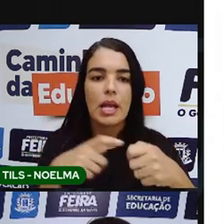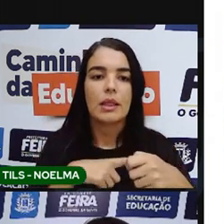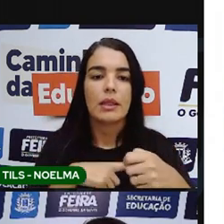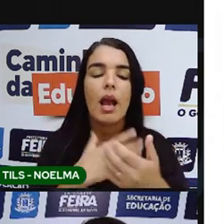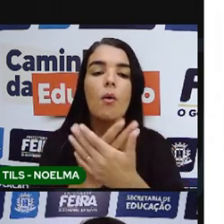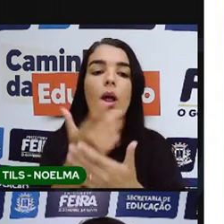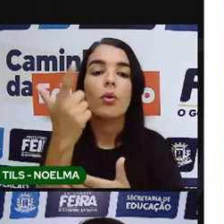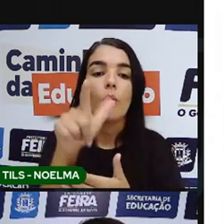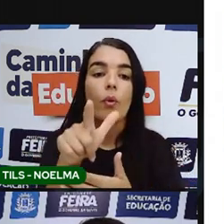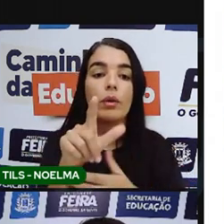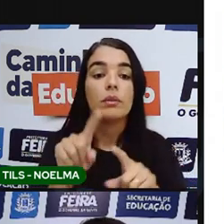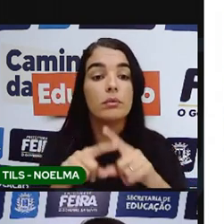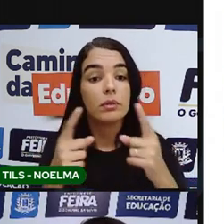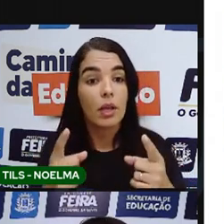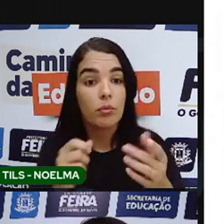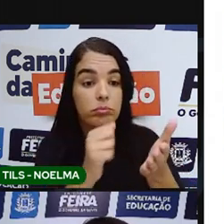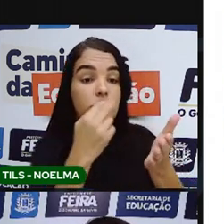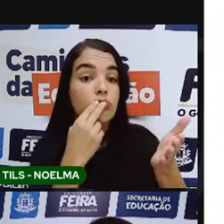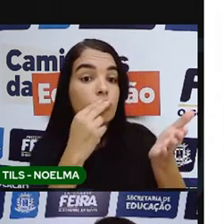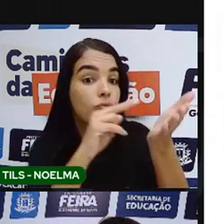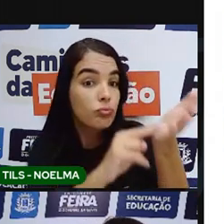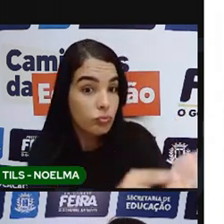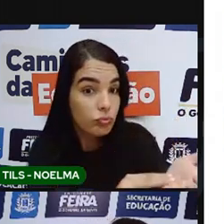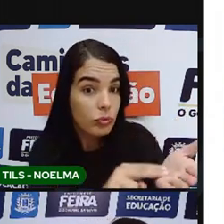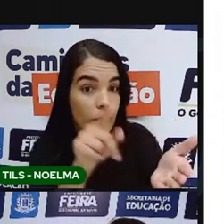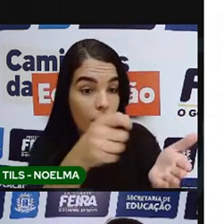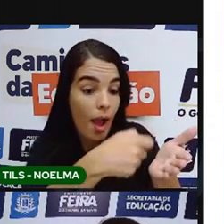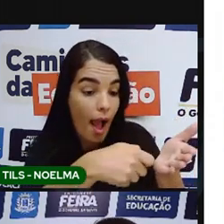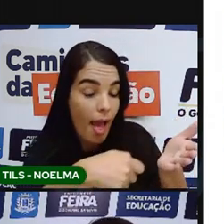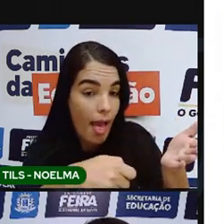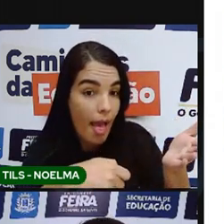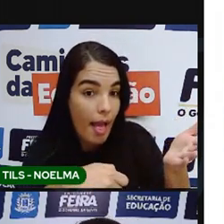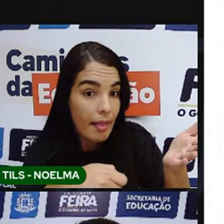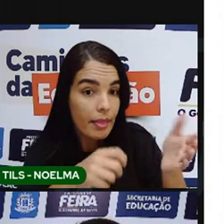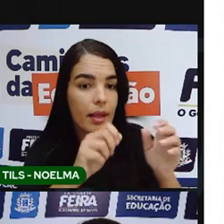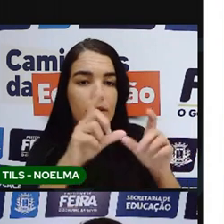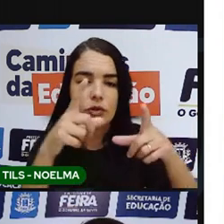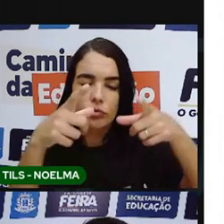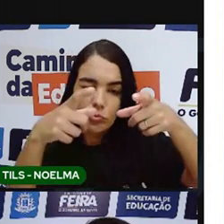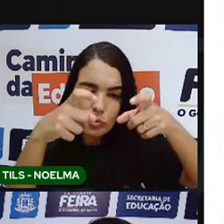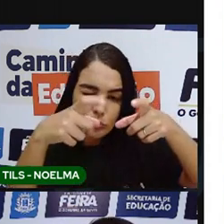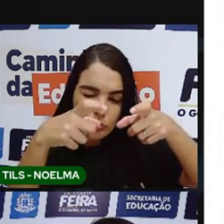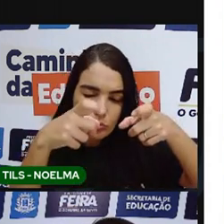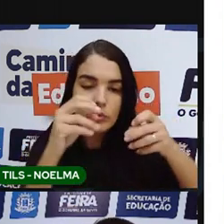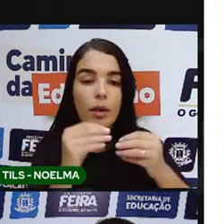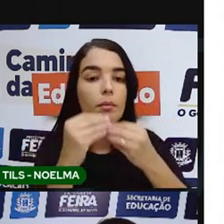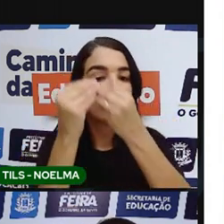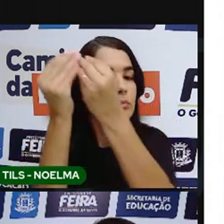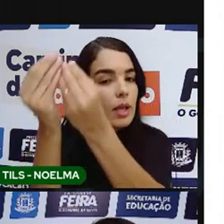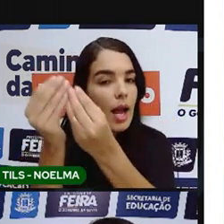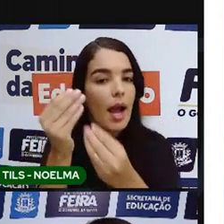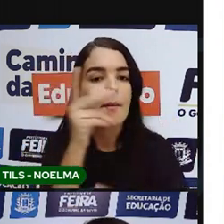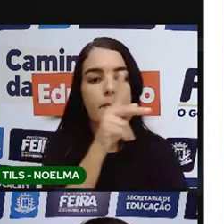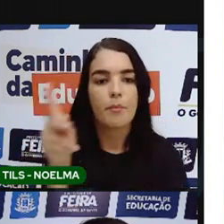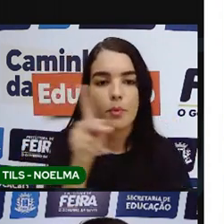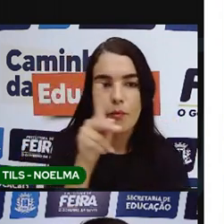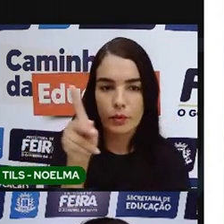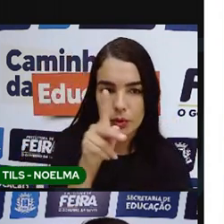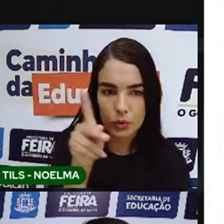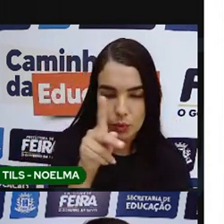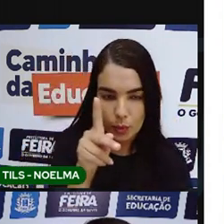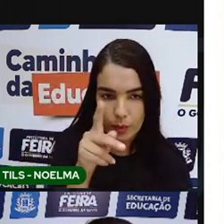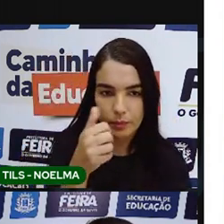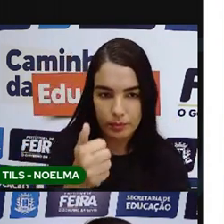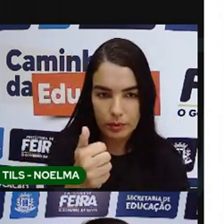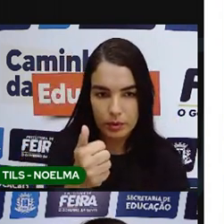trabalhando e essa carta que vocês vão fazer no caderno eu tiro uma foto e mostra para prova né veja